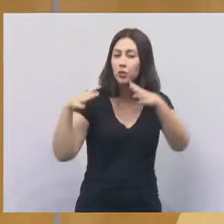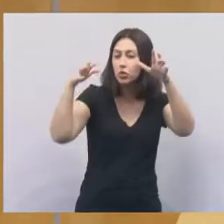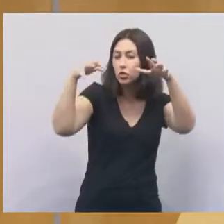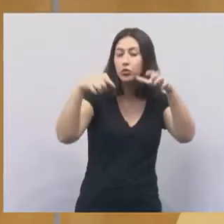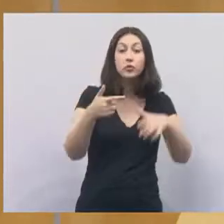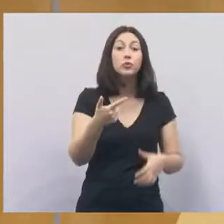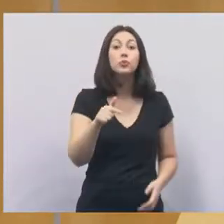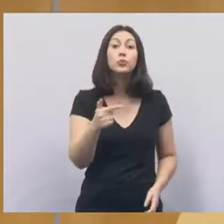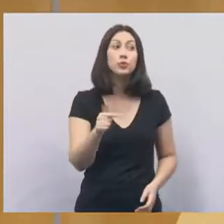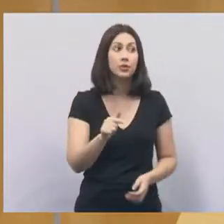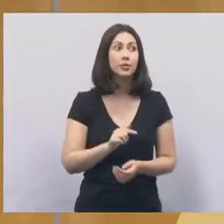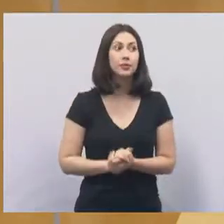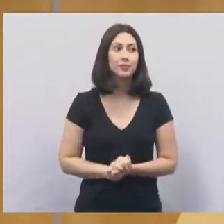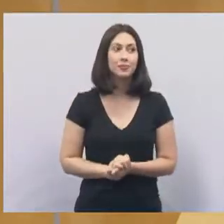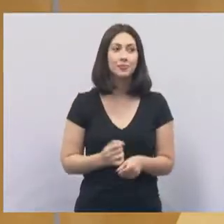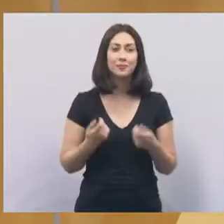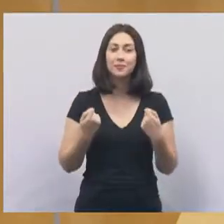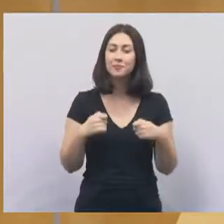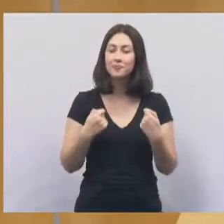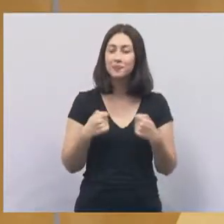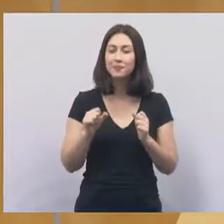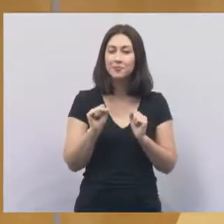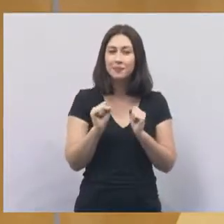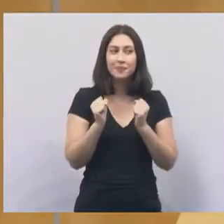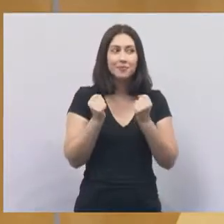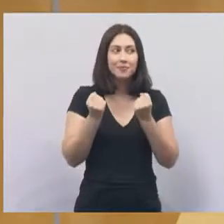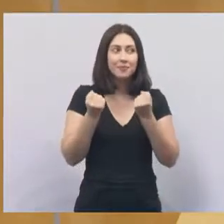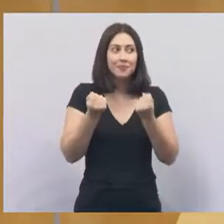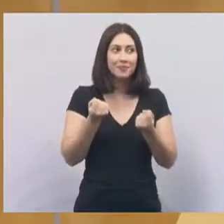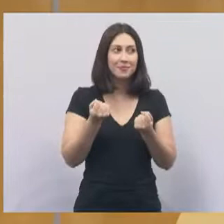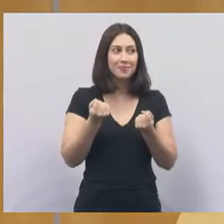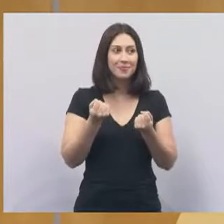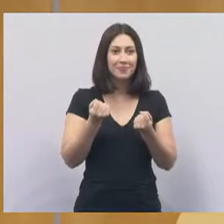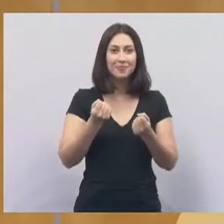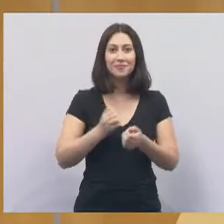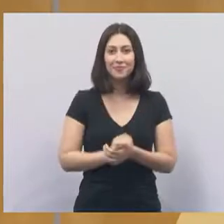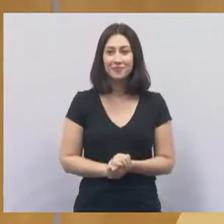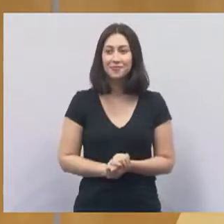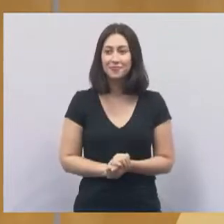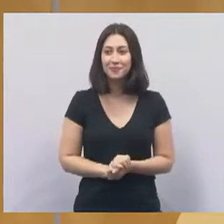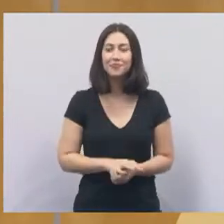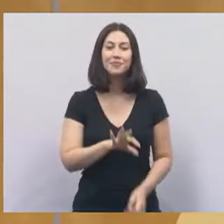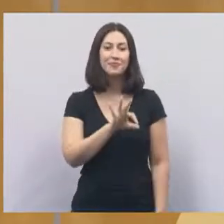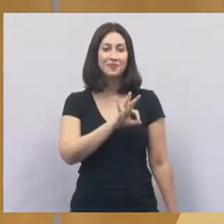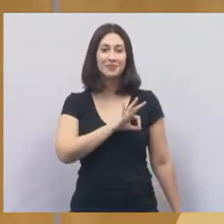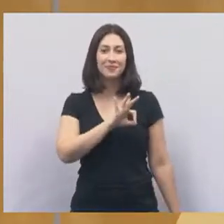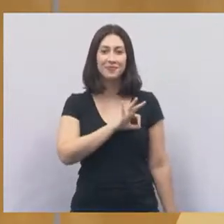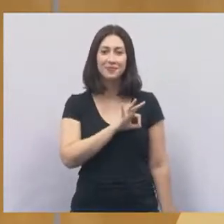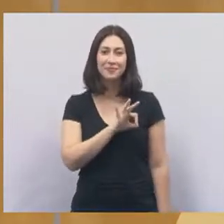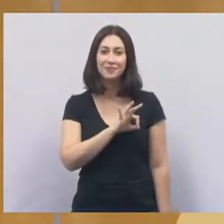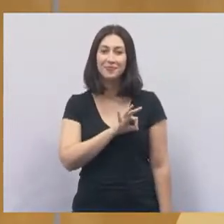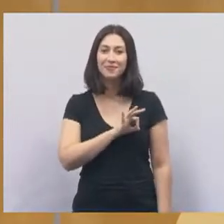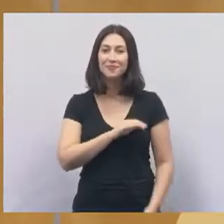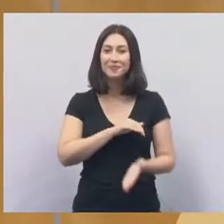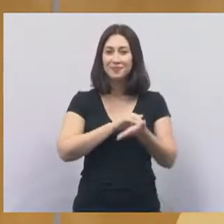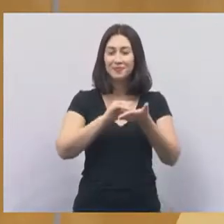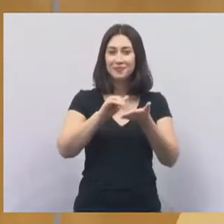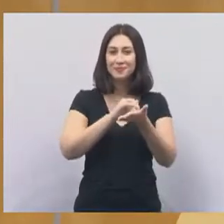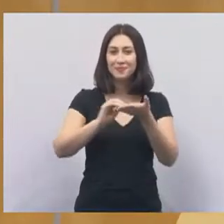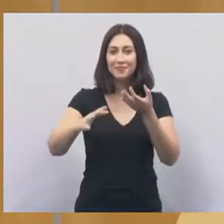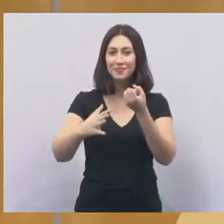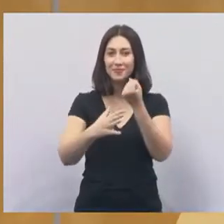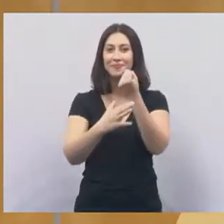esforço muito grande das polícias ambientais daqui da secretaria de segurança para a gente